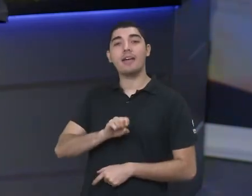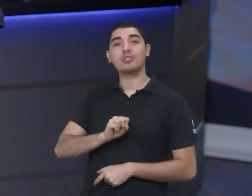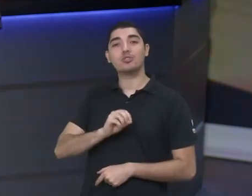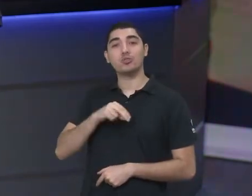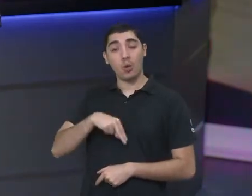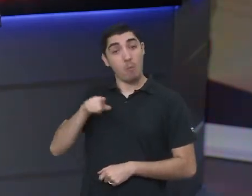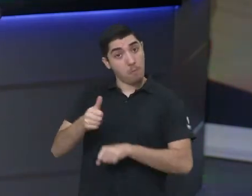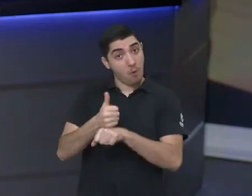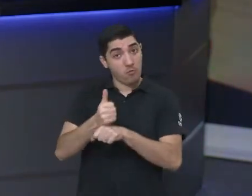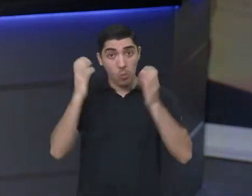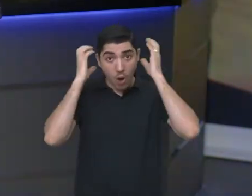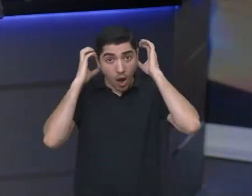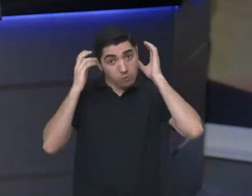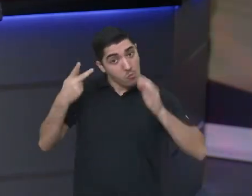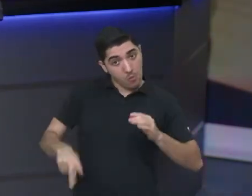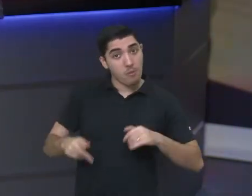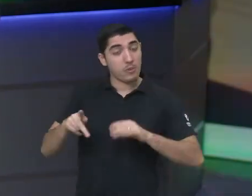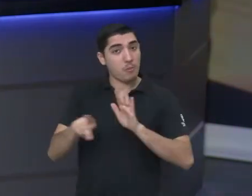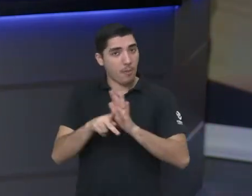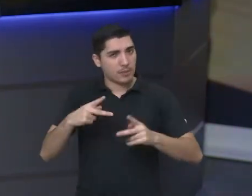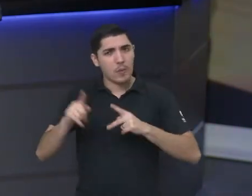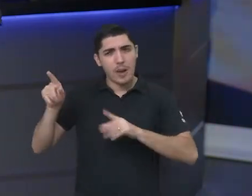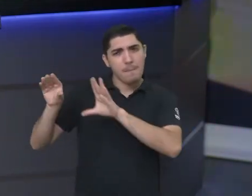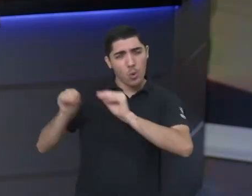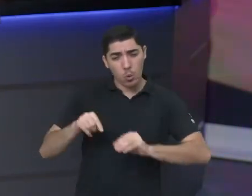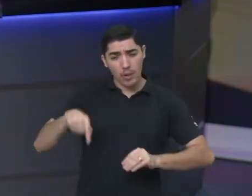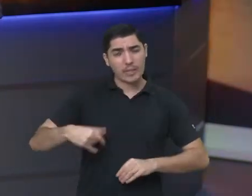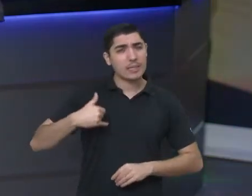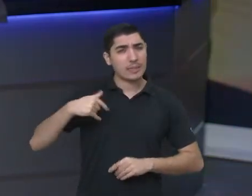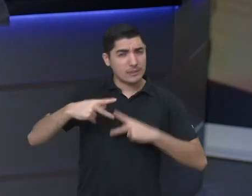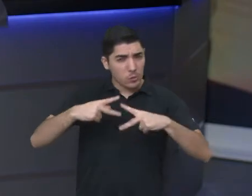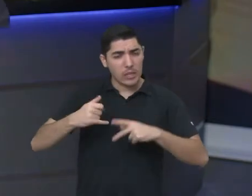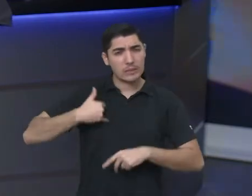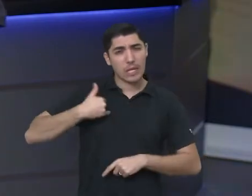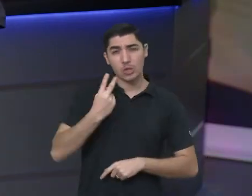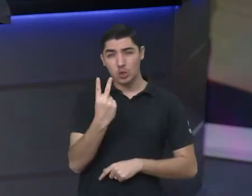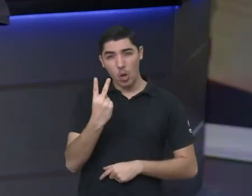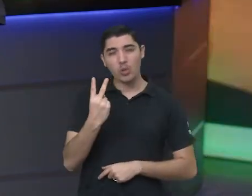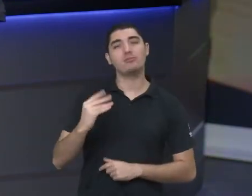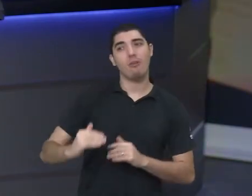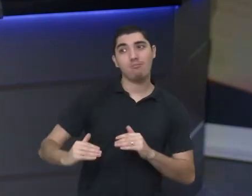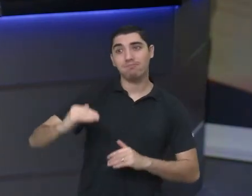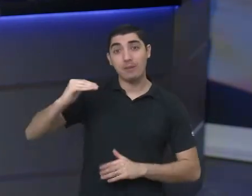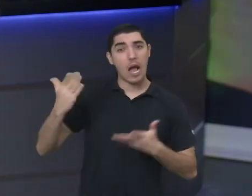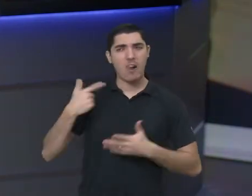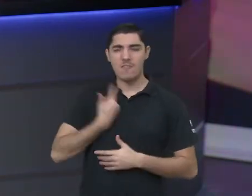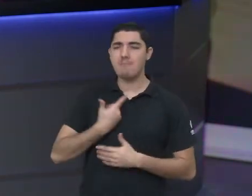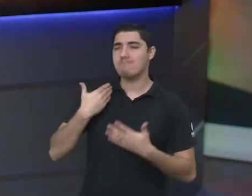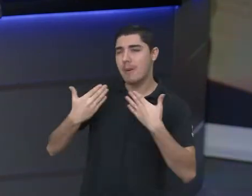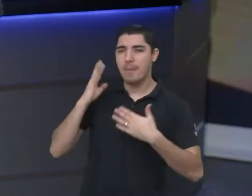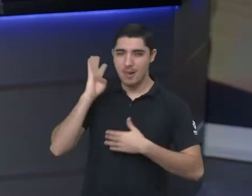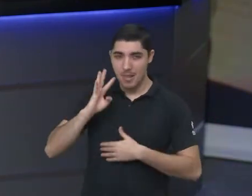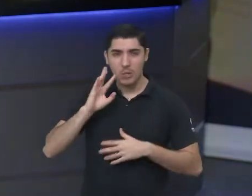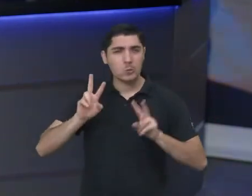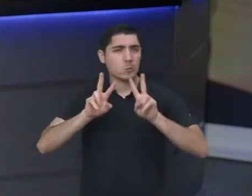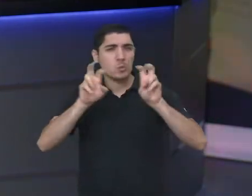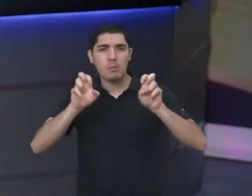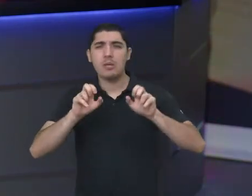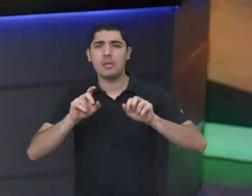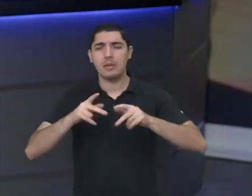um radialista aqui da nossa região de São José dos Campos, veio pra cá pequenininho, só com 2 anos, e vai bater um bate-papo com a gente muito legal. Vai falar